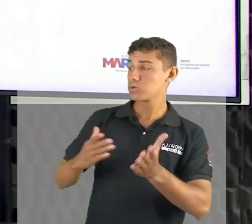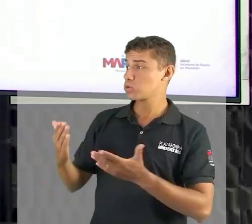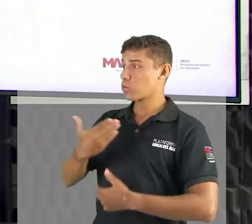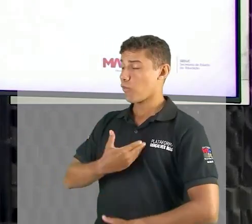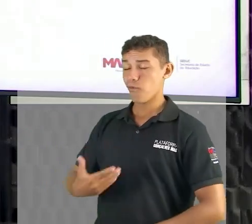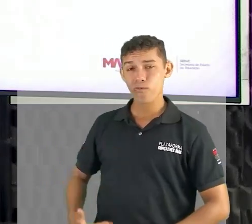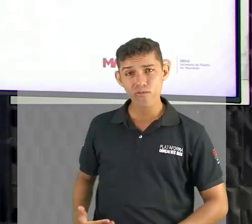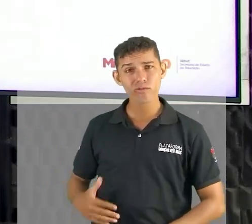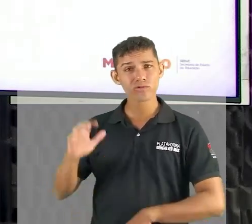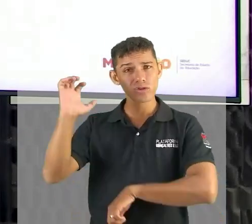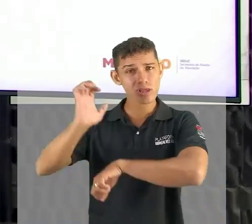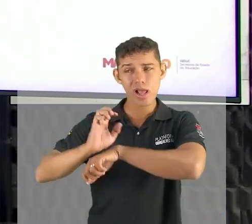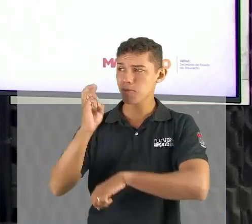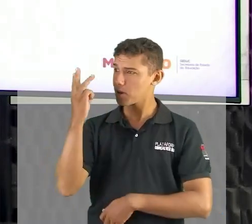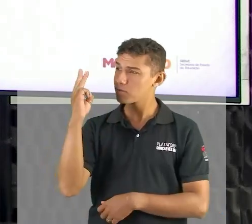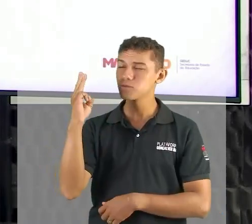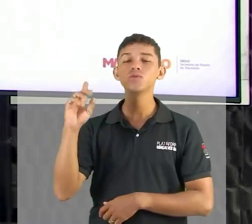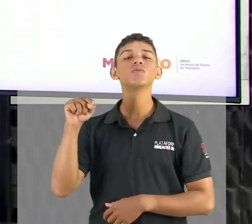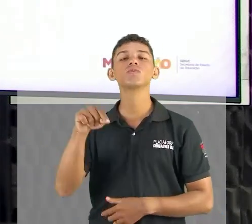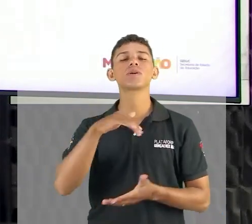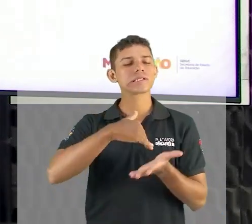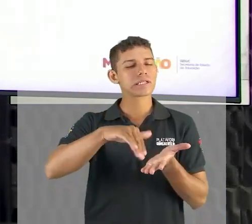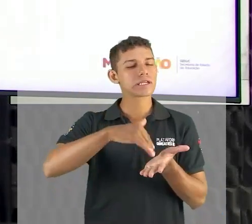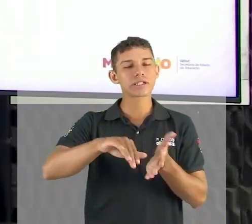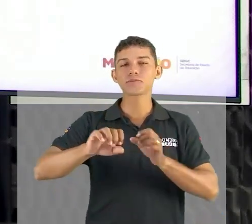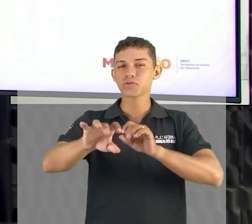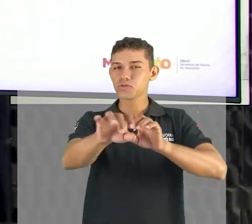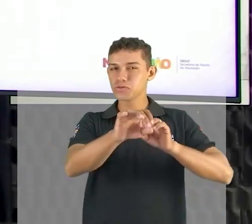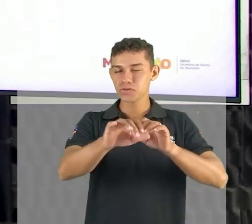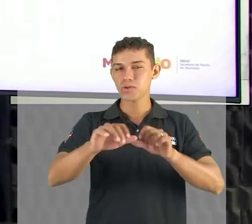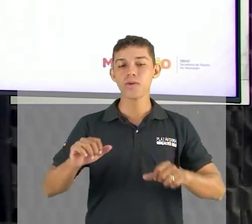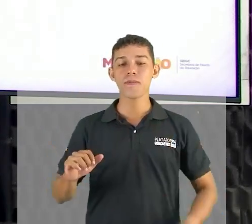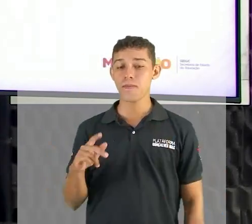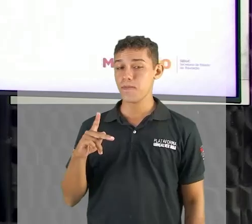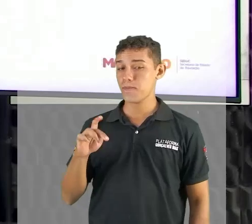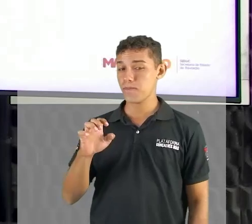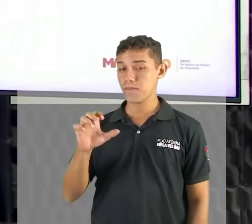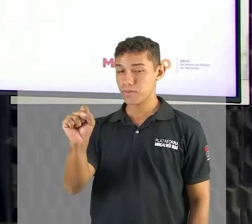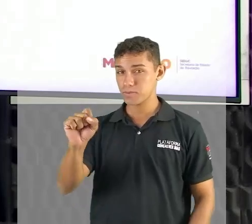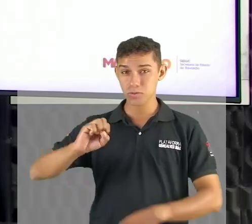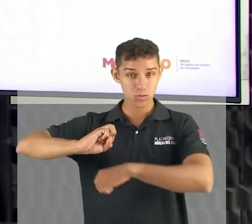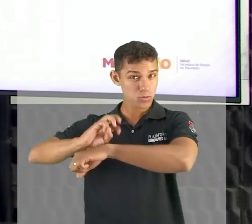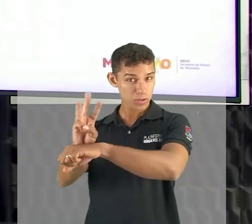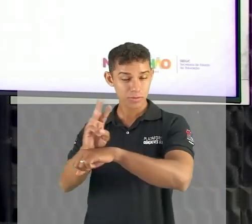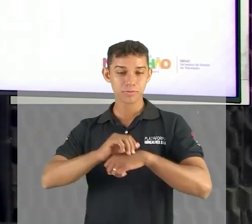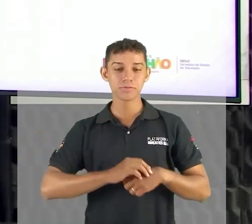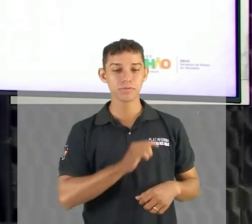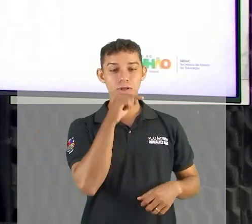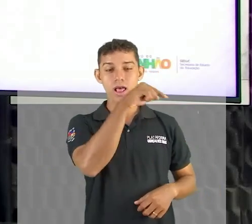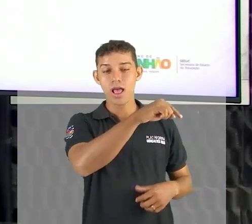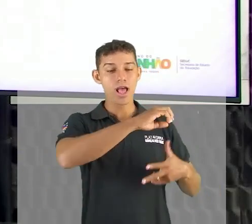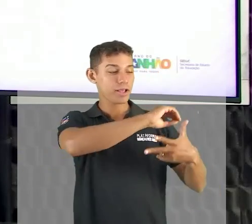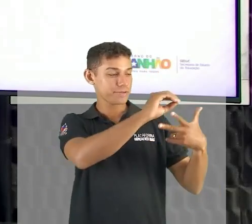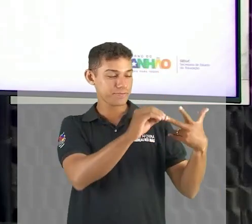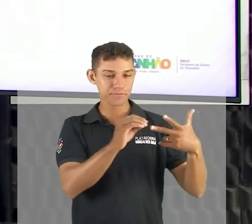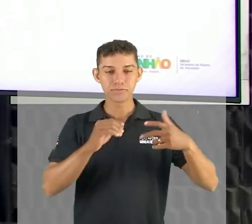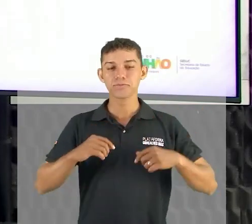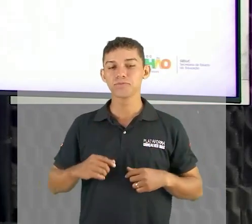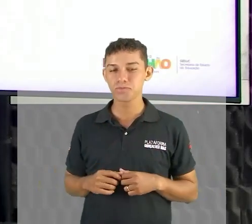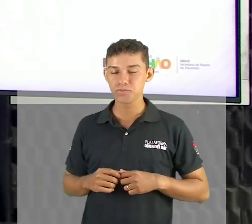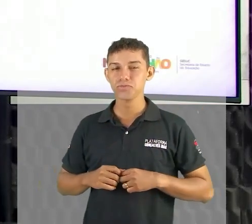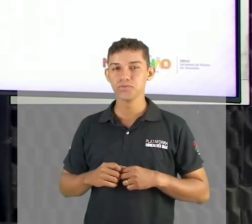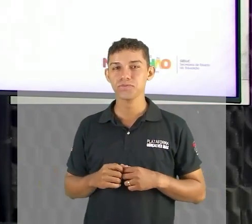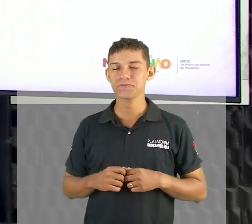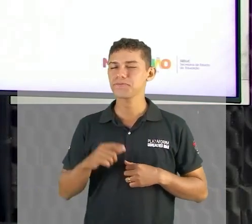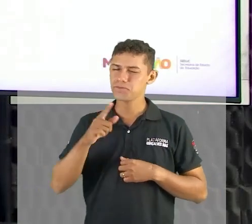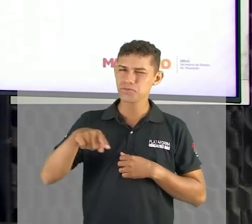através da Secretaria de Estado da Educação, nosso grande cursinho Paz, Enem, UEMA. Para você poder acompanhar com mais qualidade